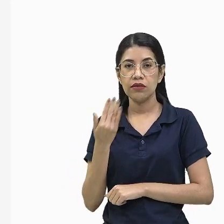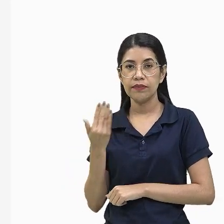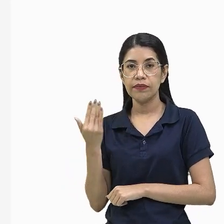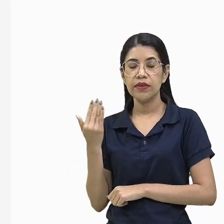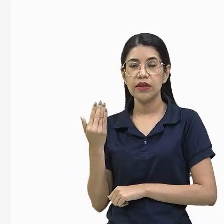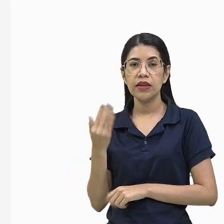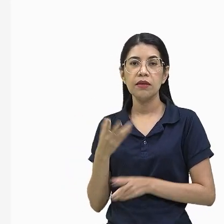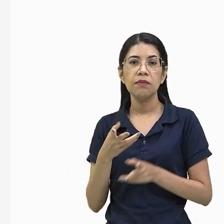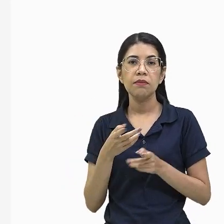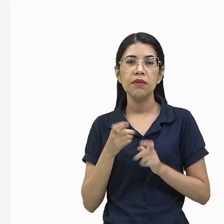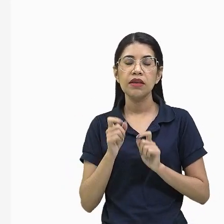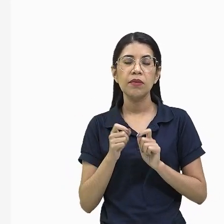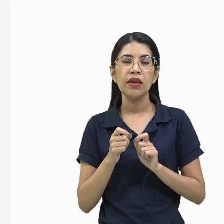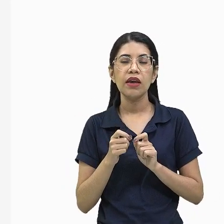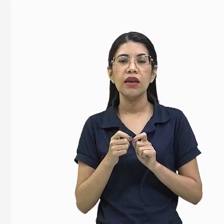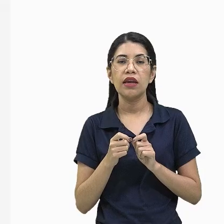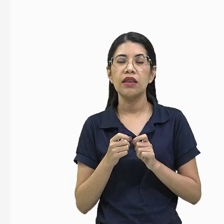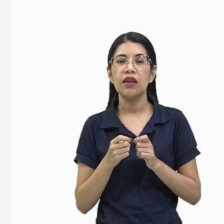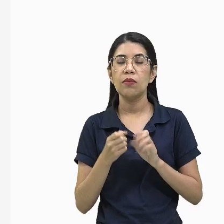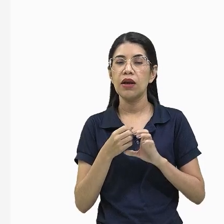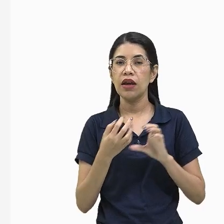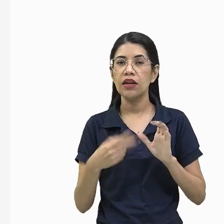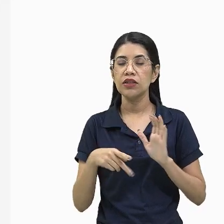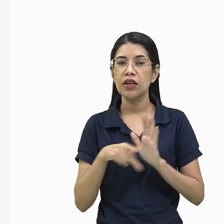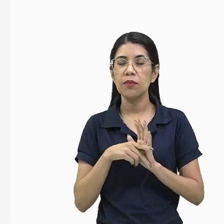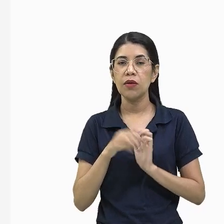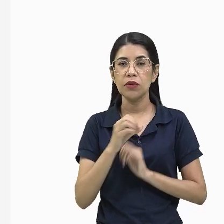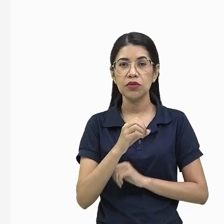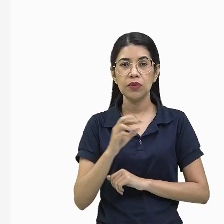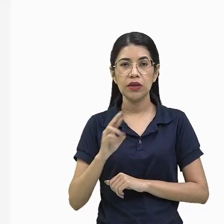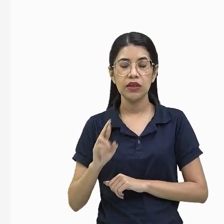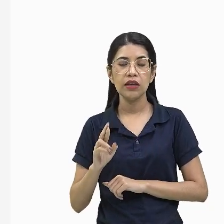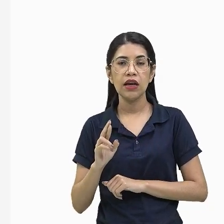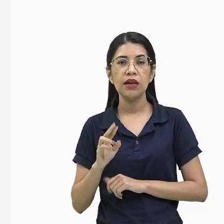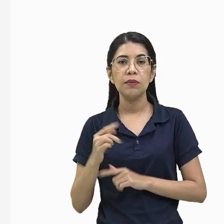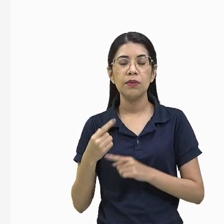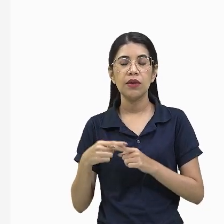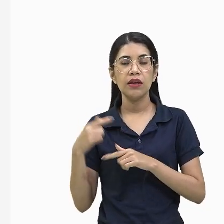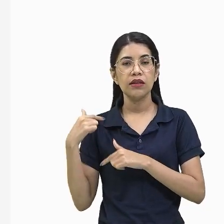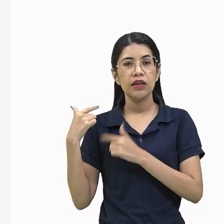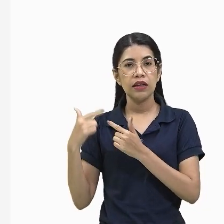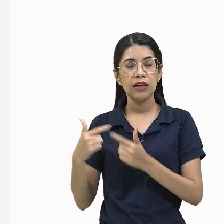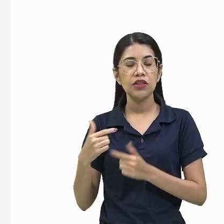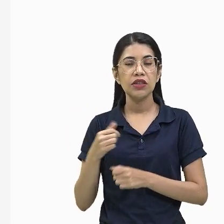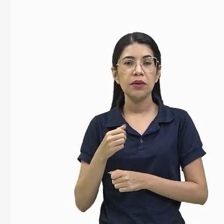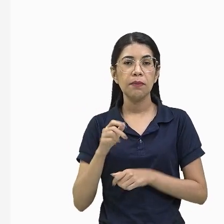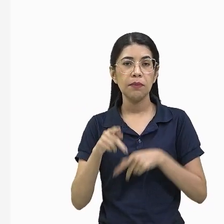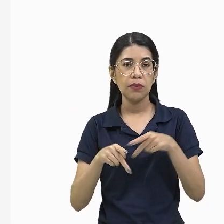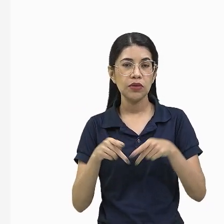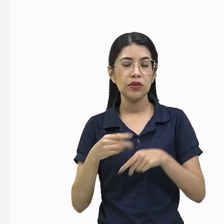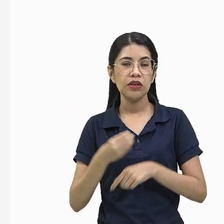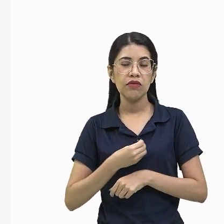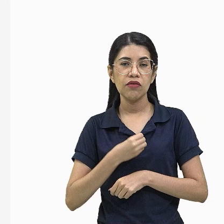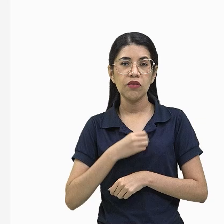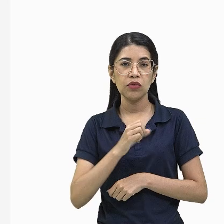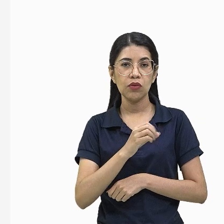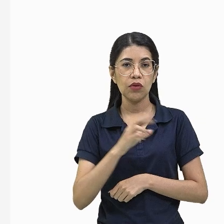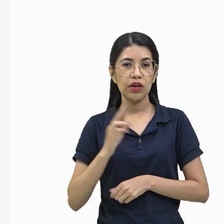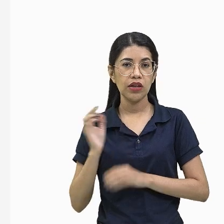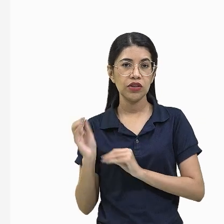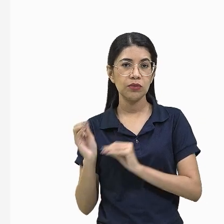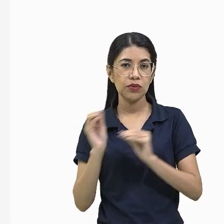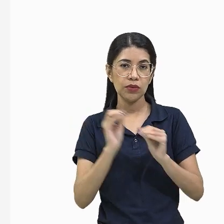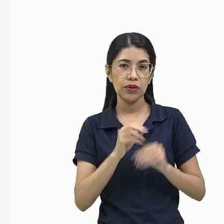que tem traços orientais, né? Então perceba que ela é descendente de pessoas que vieram lá do Oriente, e observe